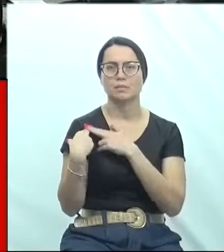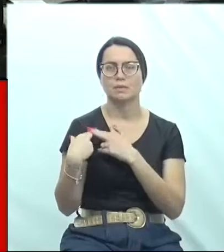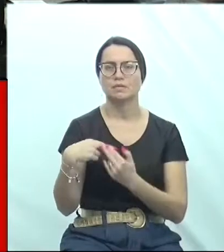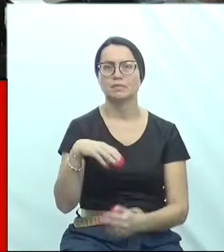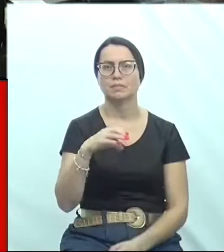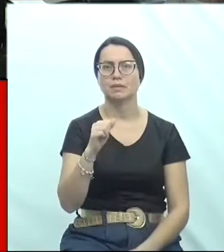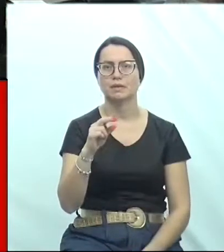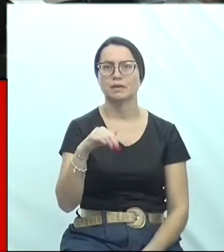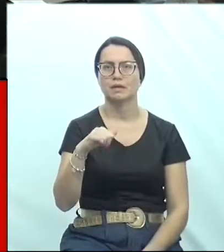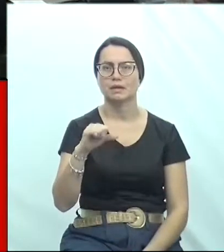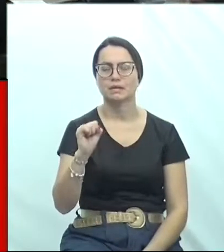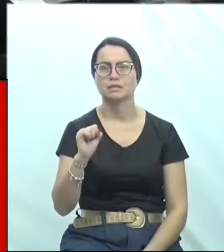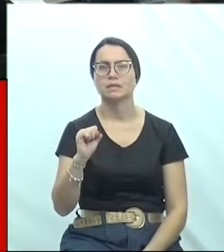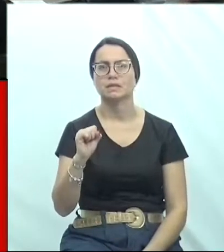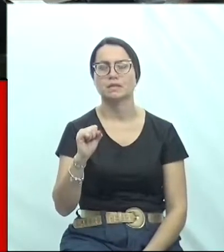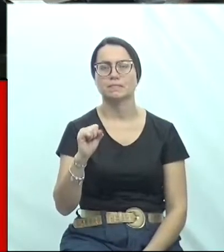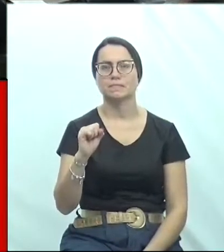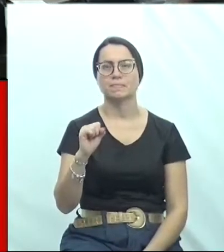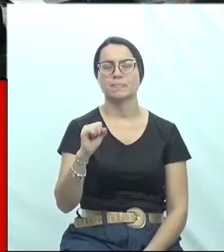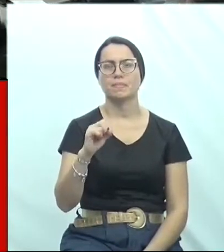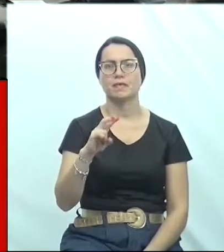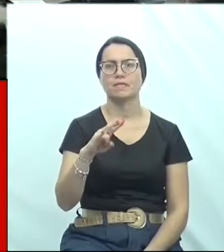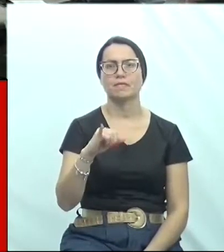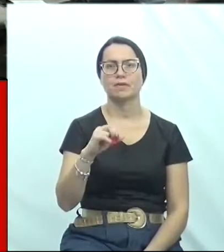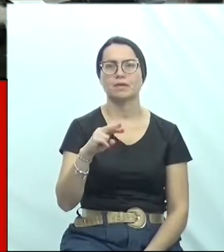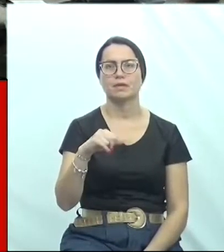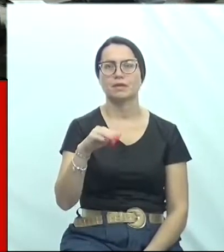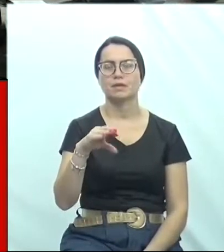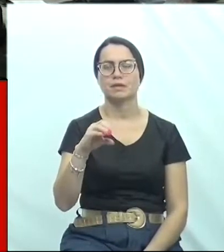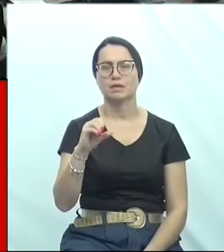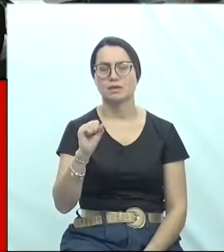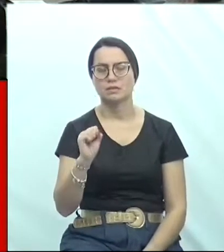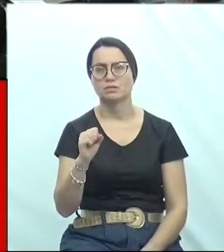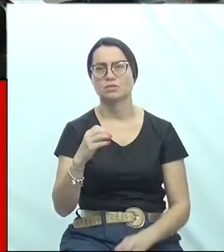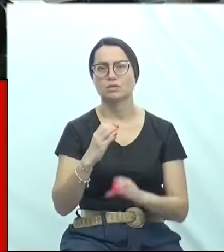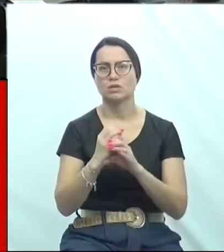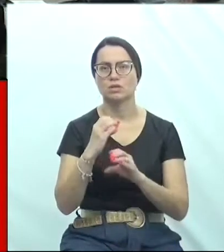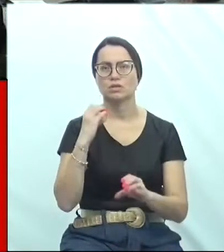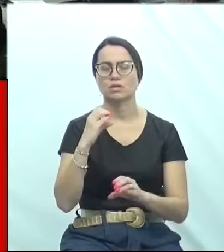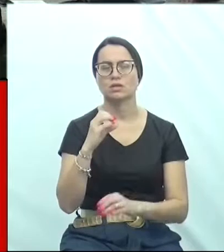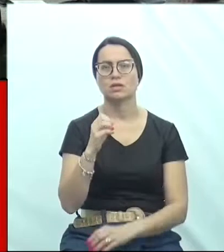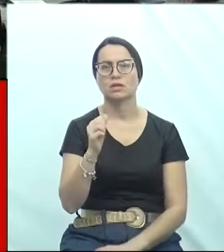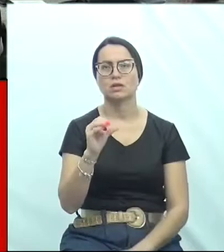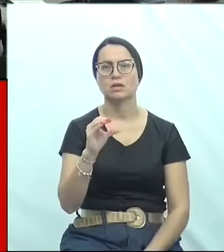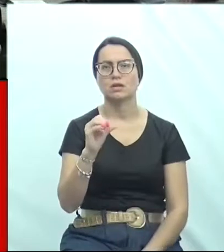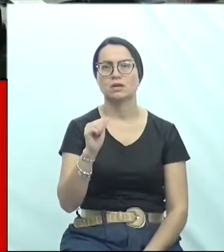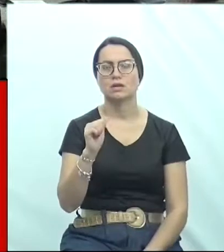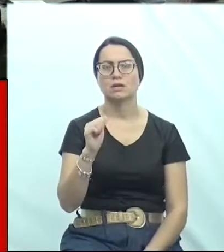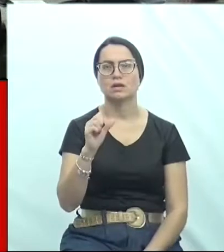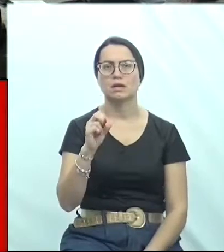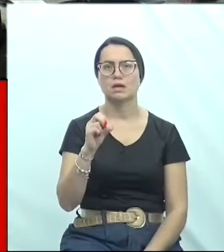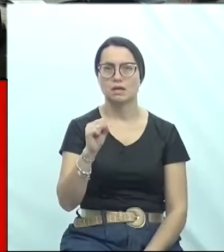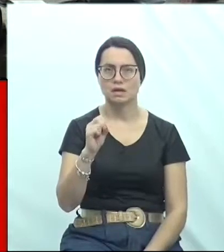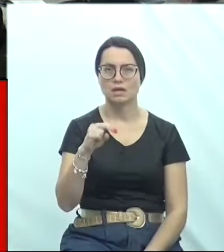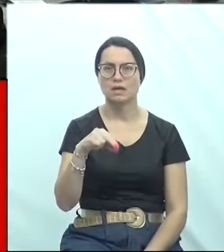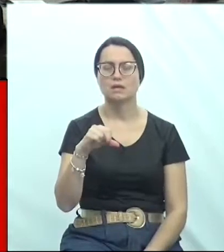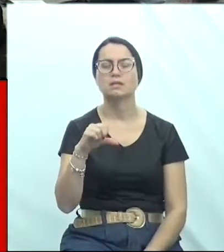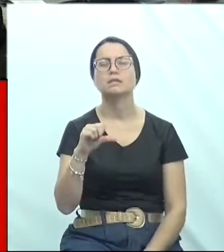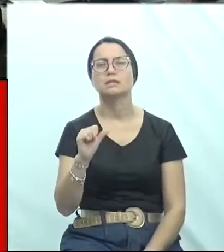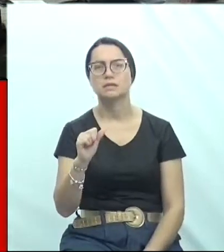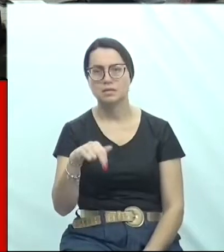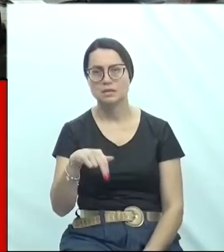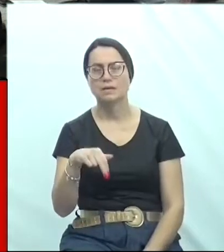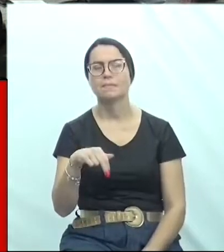Galgani, Engenheiro da CASAN, bem como o senhor Gustavo Colli, Diretor do PROCON de Criciúma,